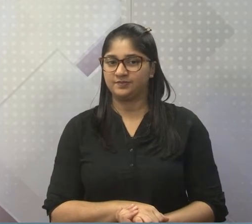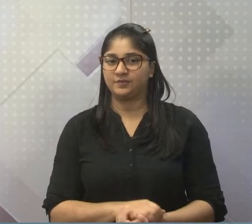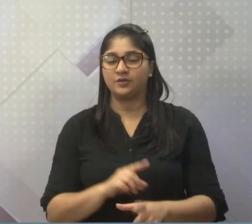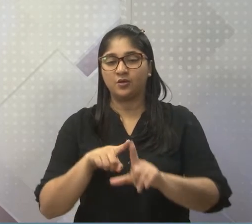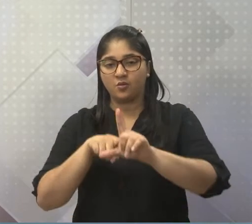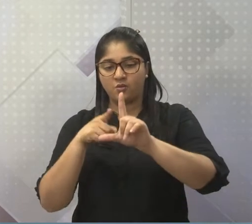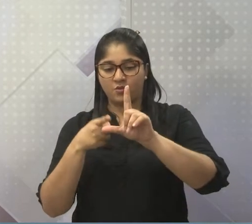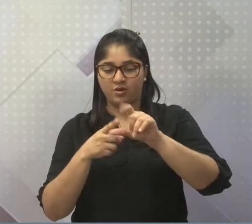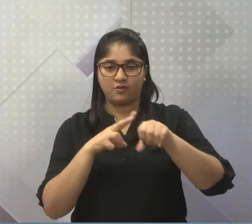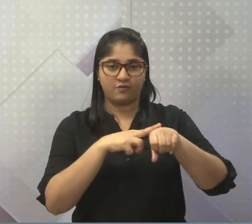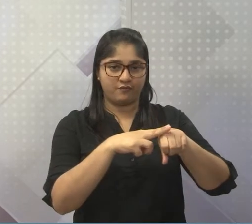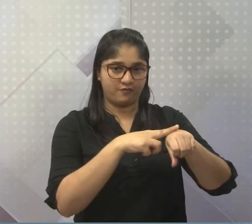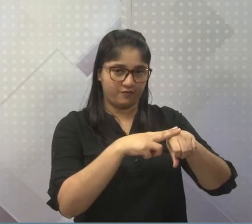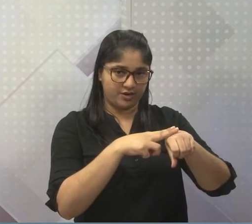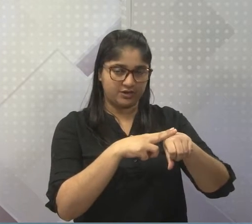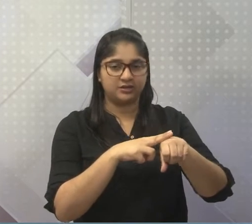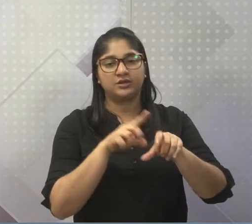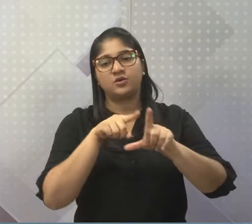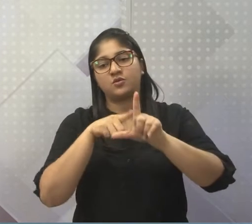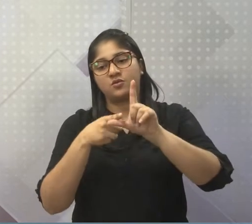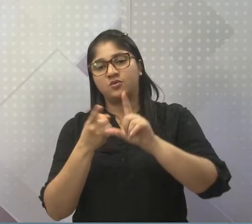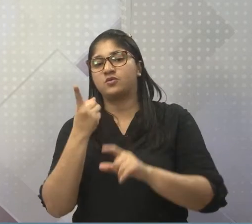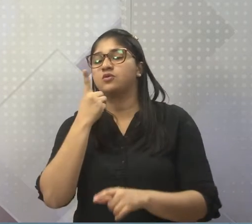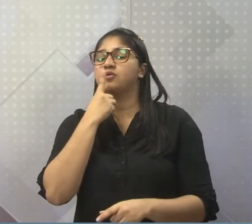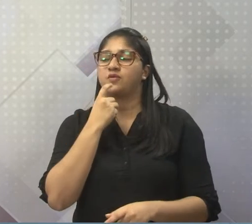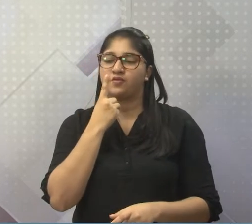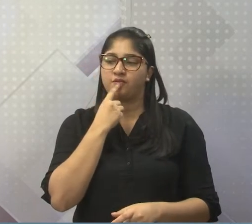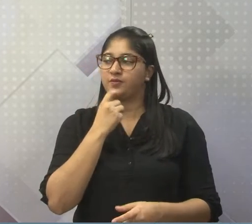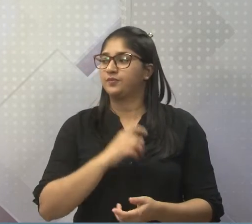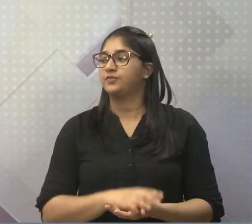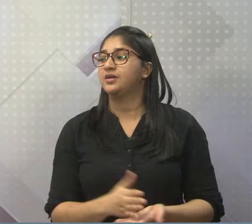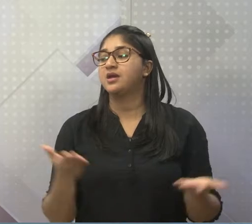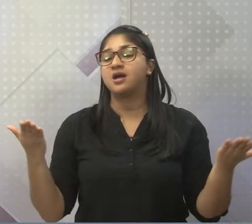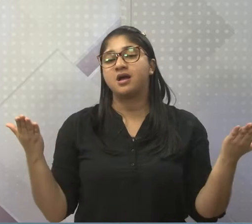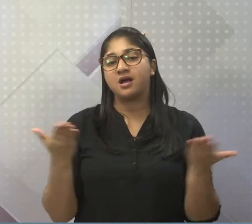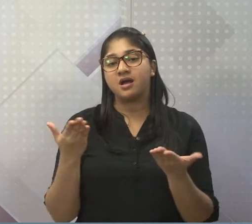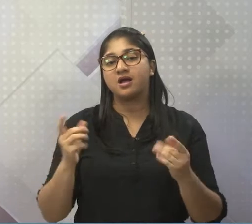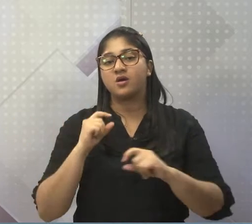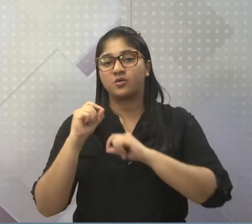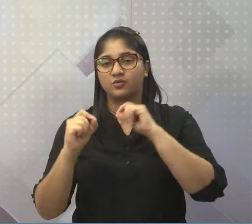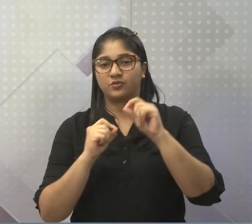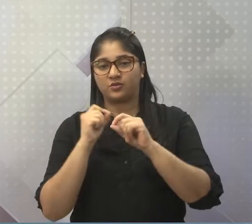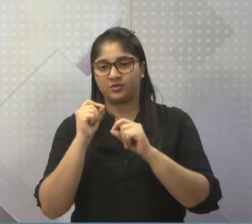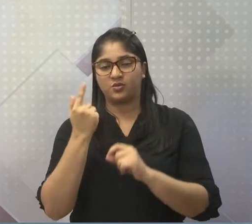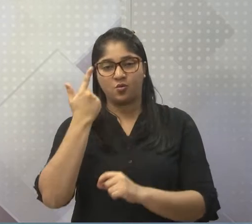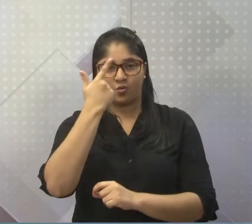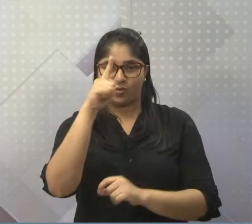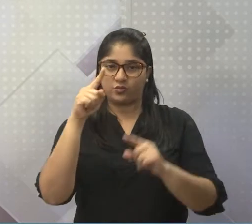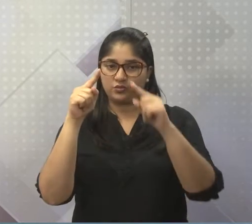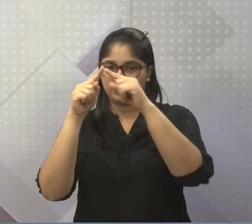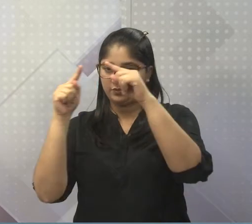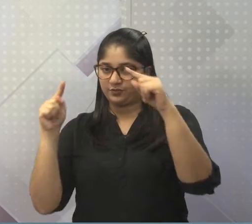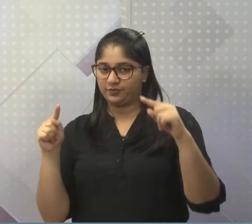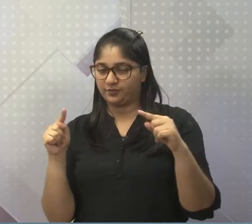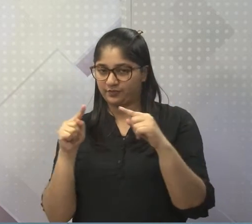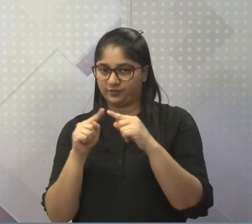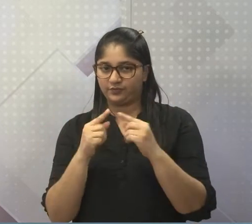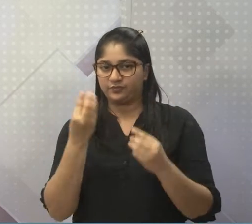e o meu ângulo vermelho aqui. Agora, o triângulo pequeno, vou pegar esse